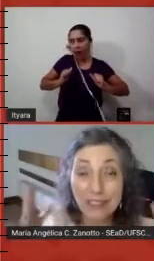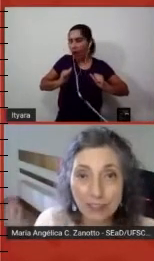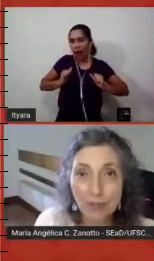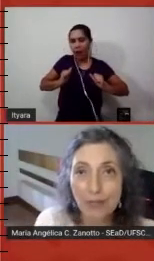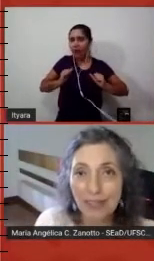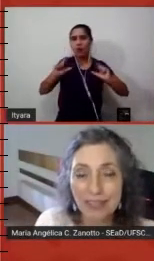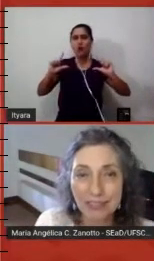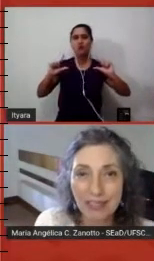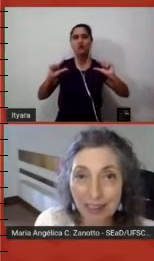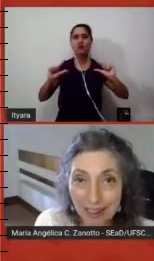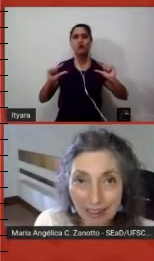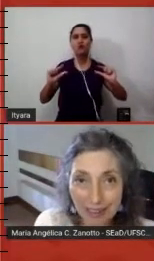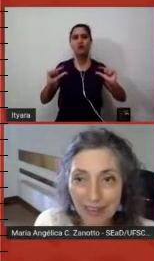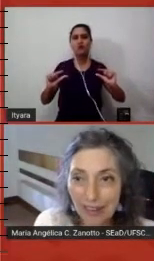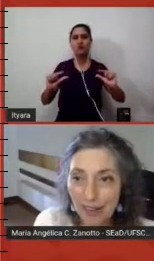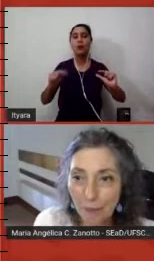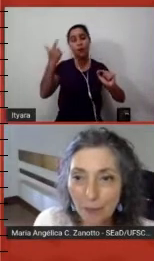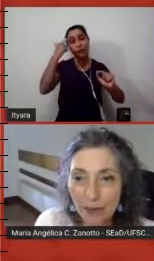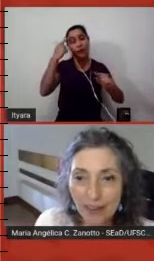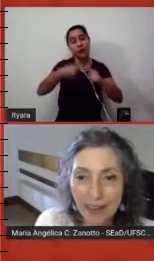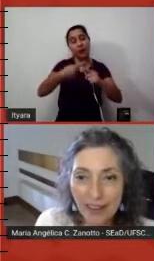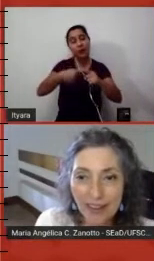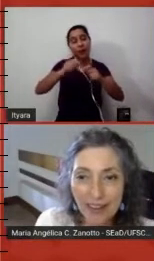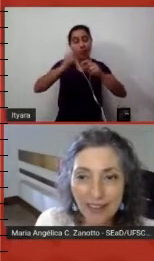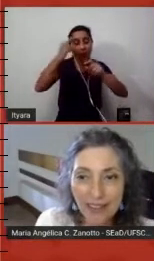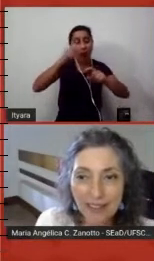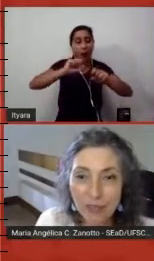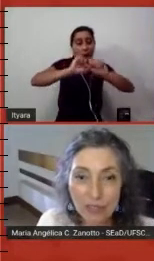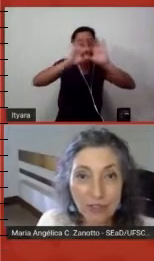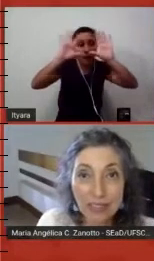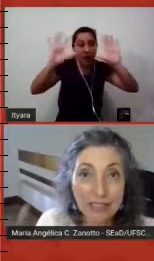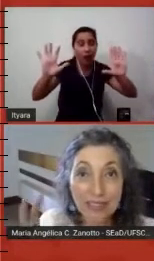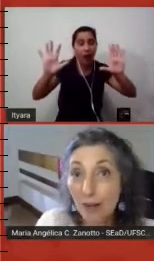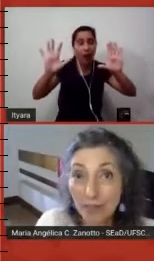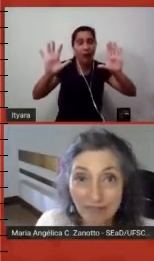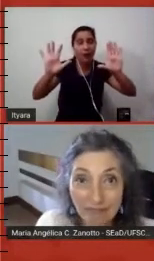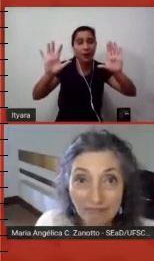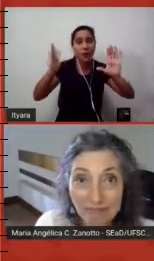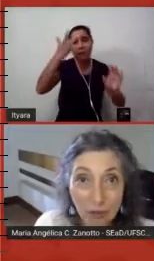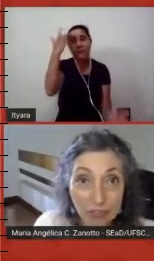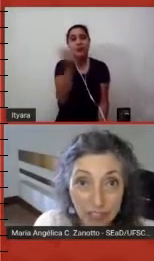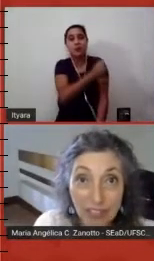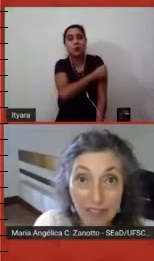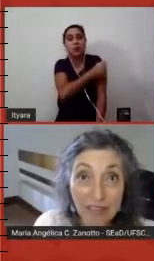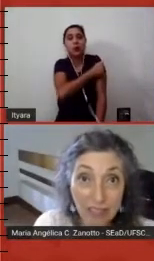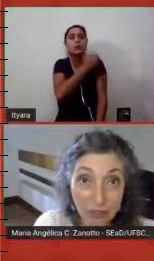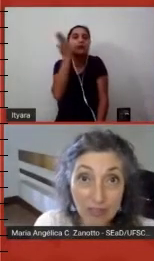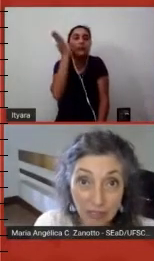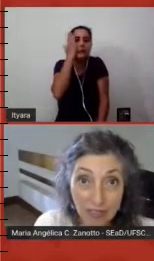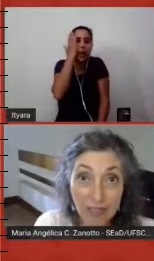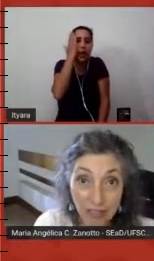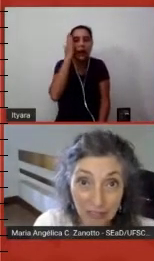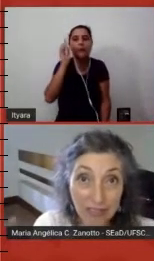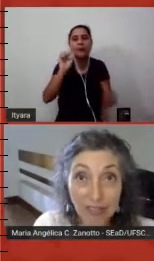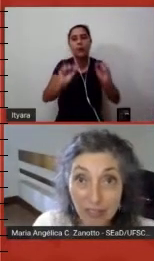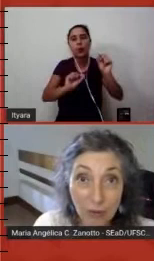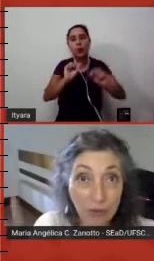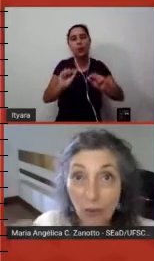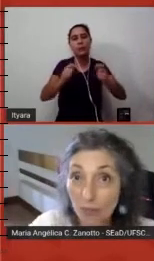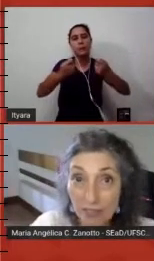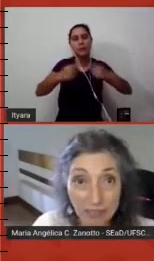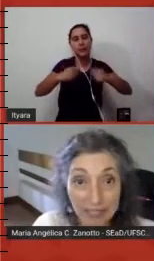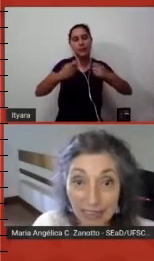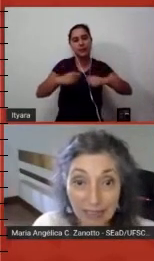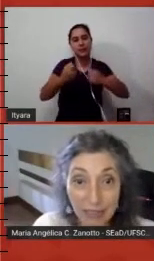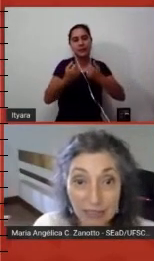fica bastante mais clara, porque os estudantes sabem onde que as coisas